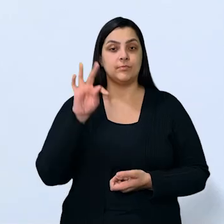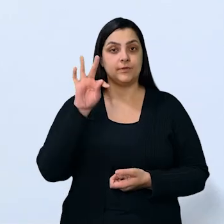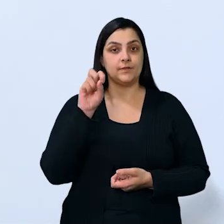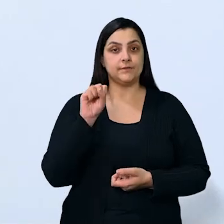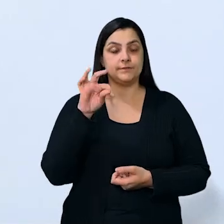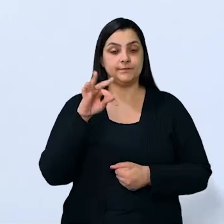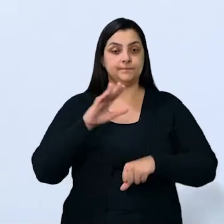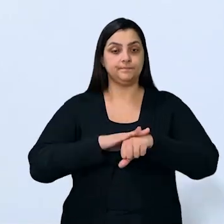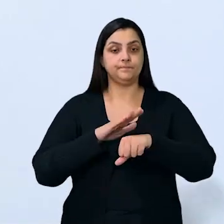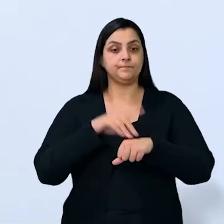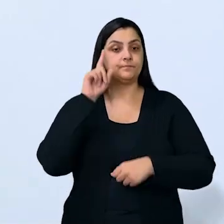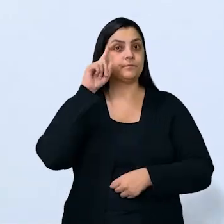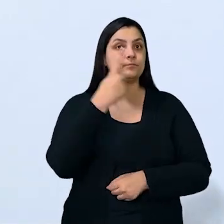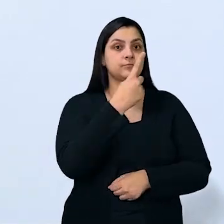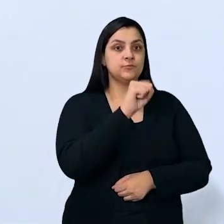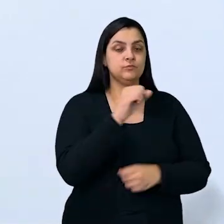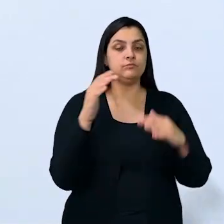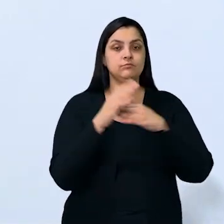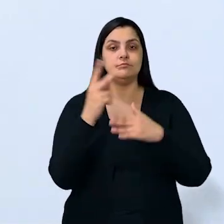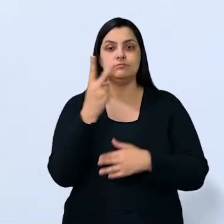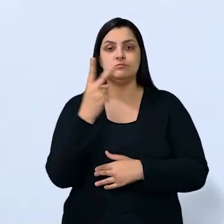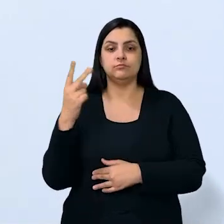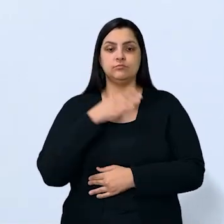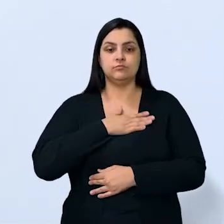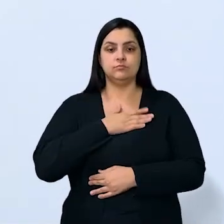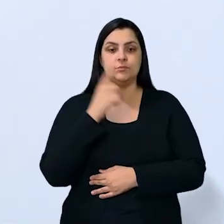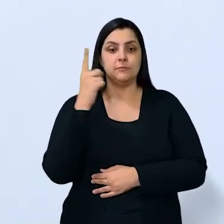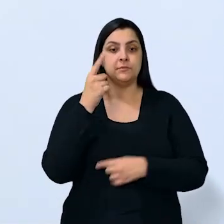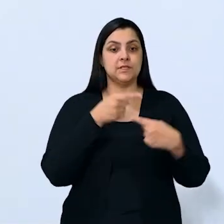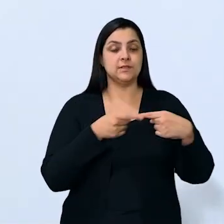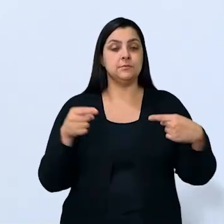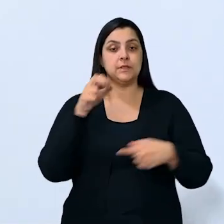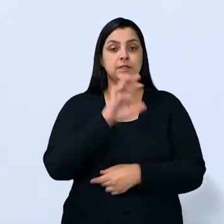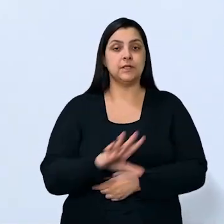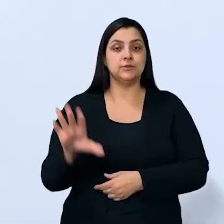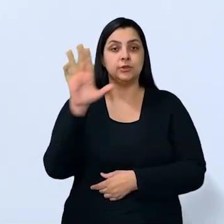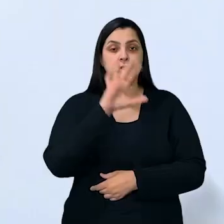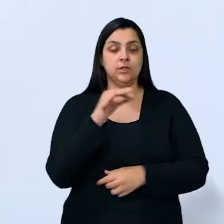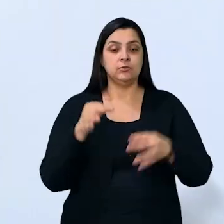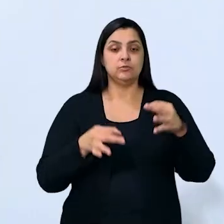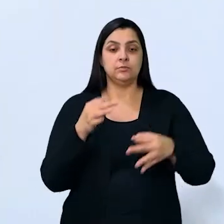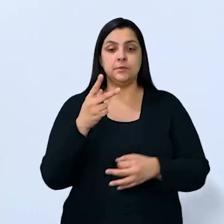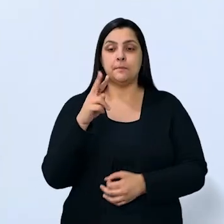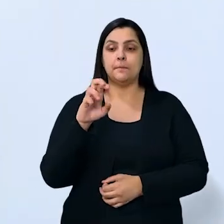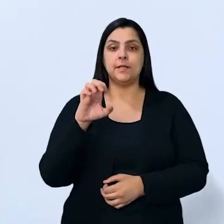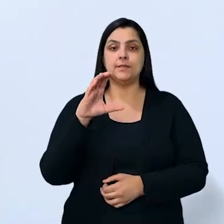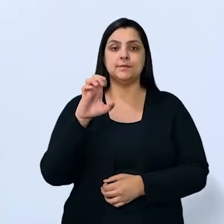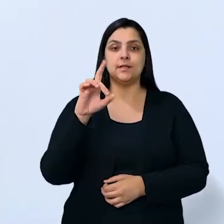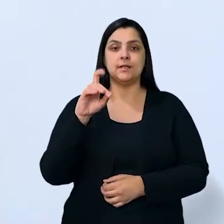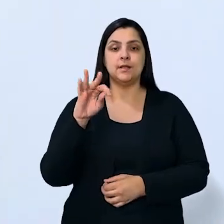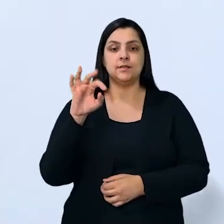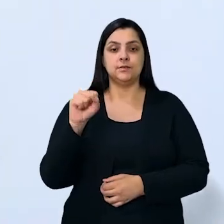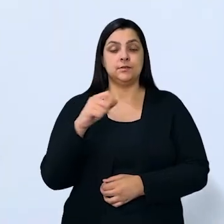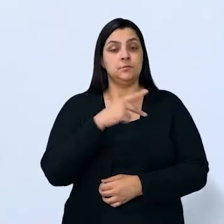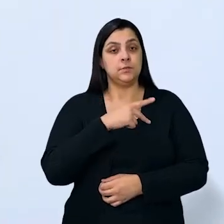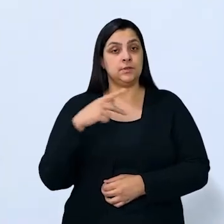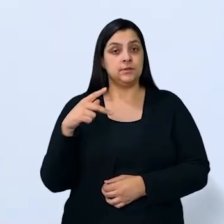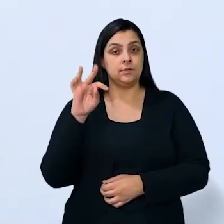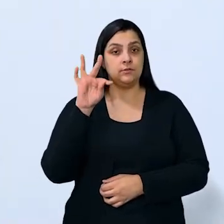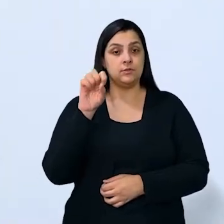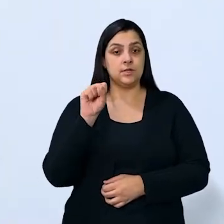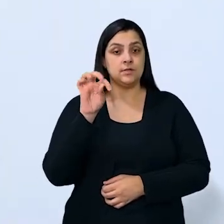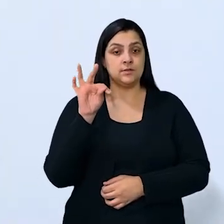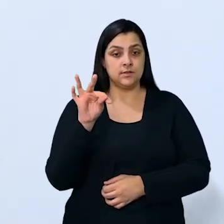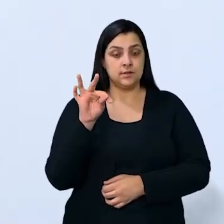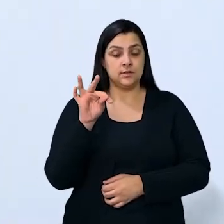O TST realiza entre os dias 18 e 22 de agosto a primeira Semana Nacional dos Precedentes Trabalhistas. O presidente do Tribunal Superior